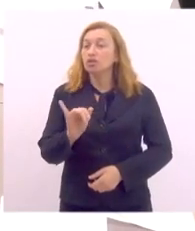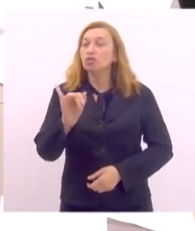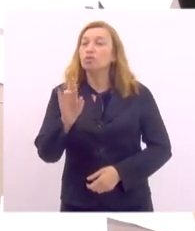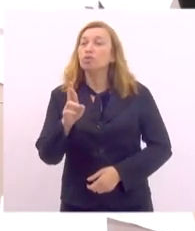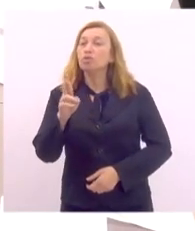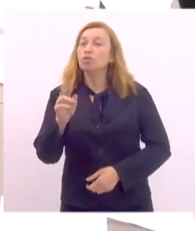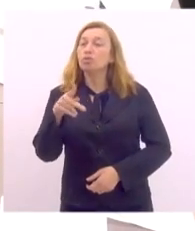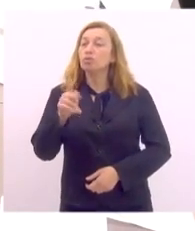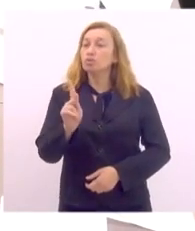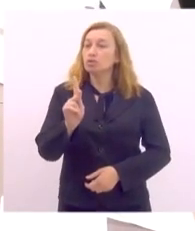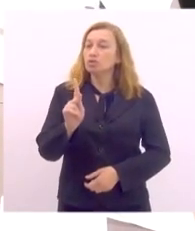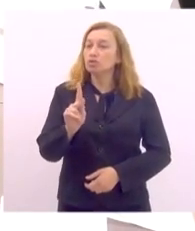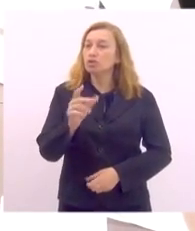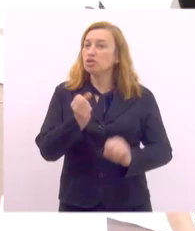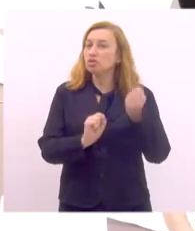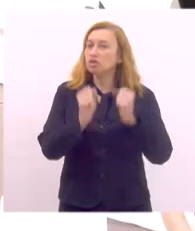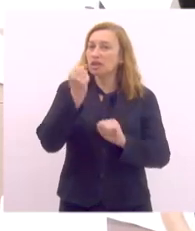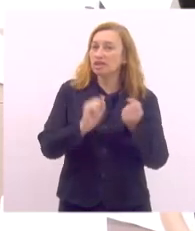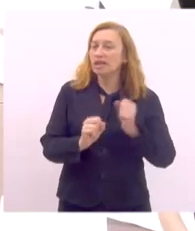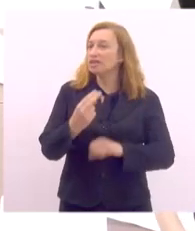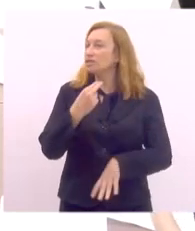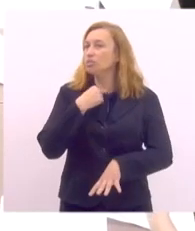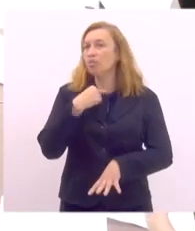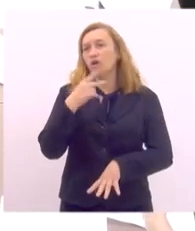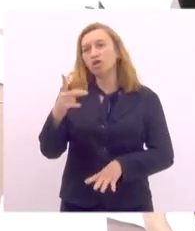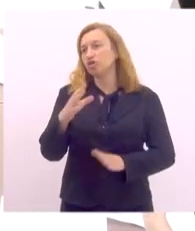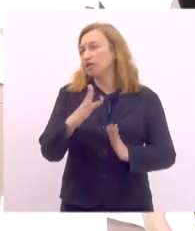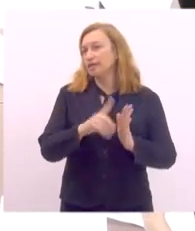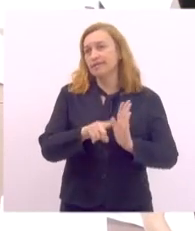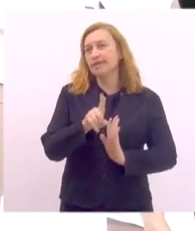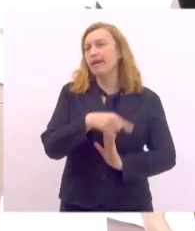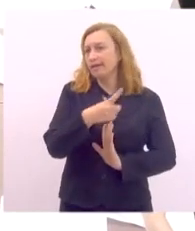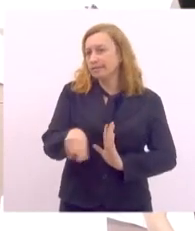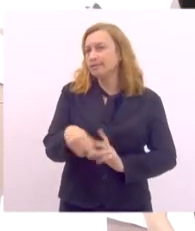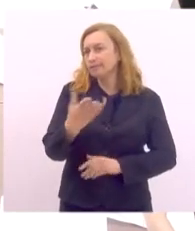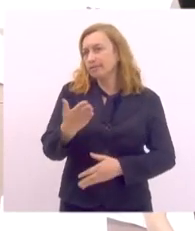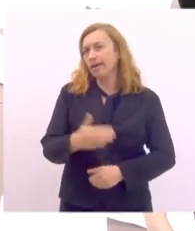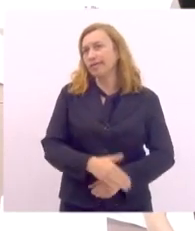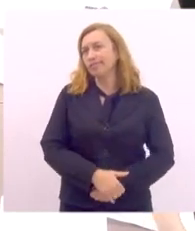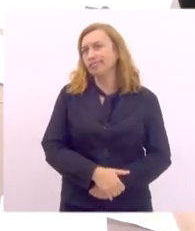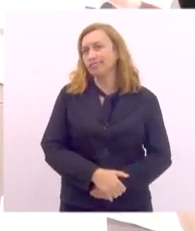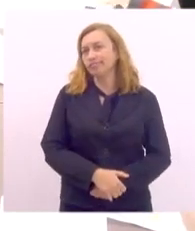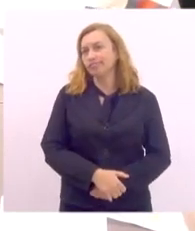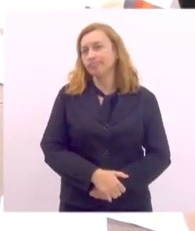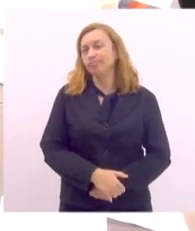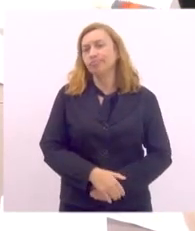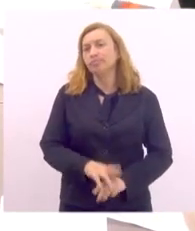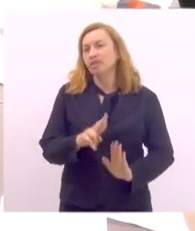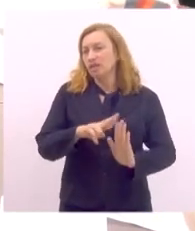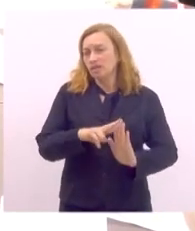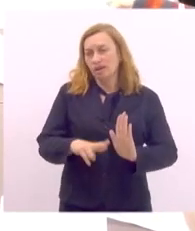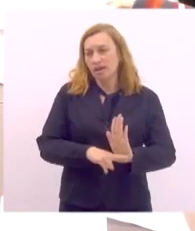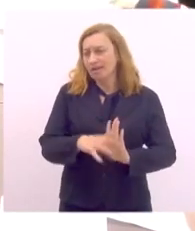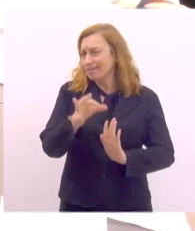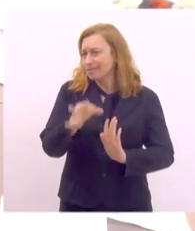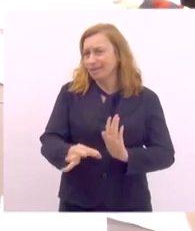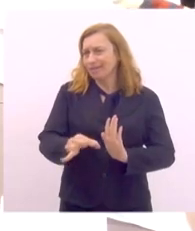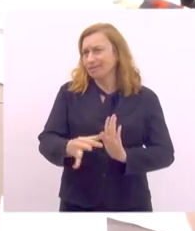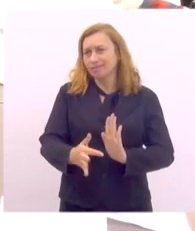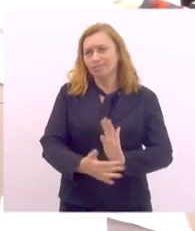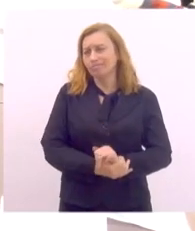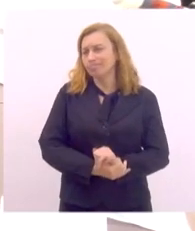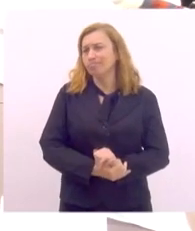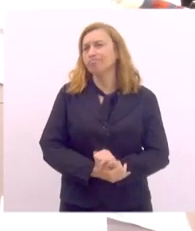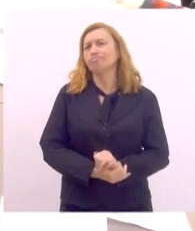pode? Não, é industrializado processado, também está vedado aqui. Então, assim, a norma é muito,